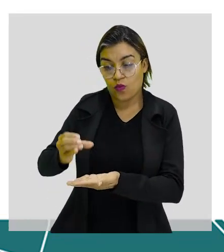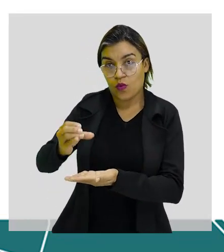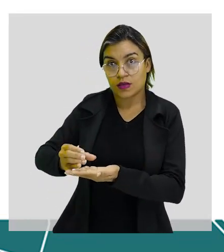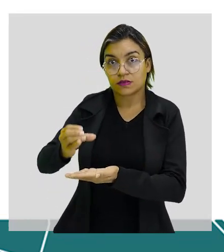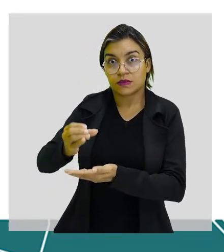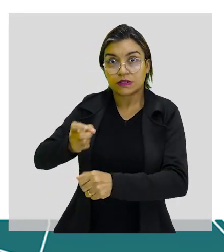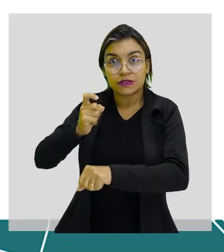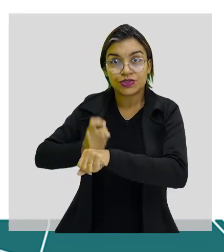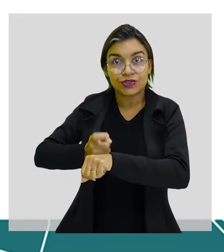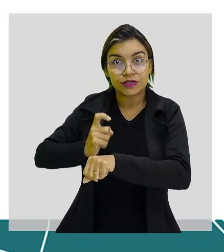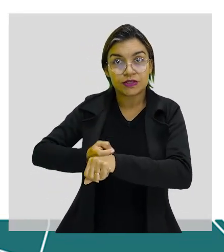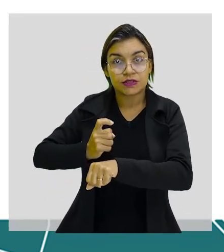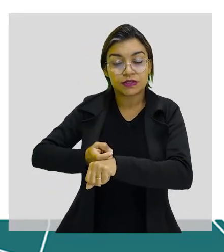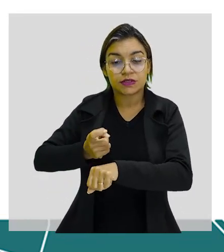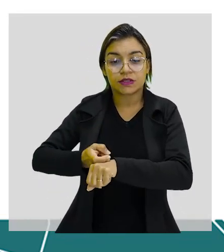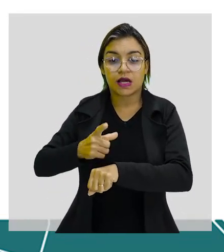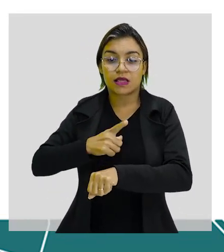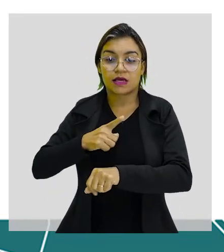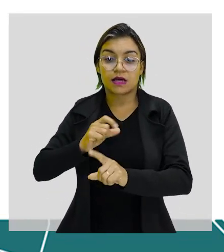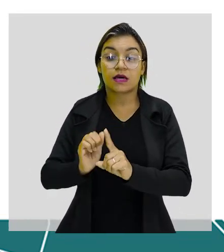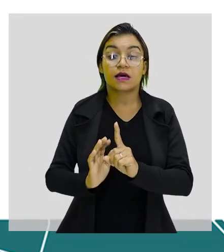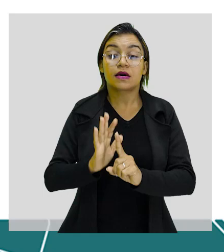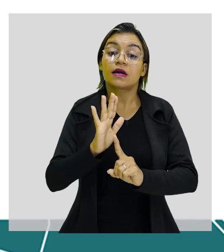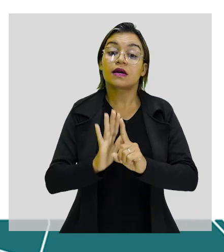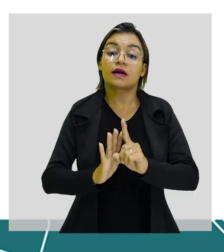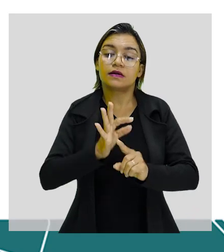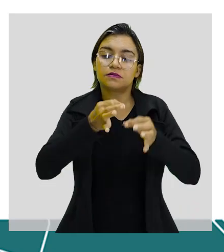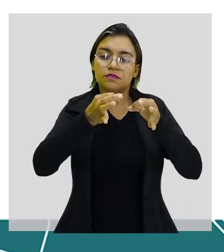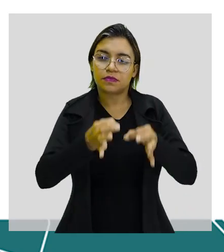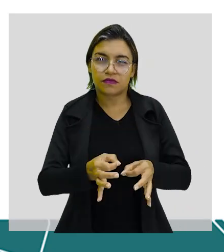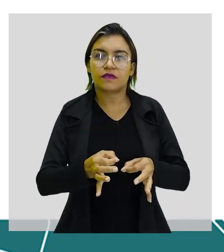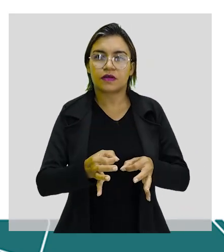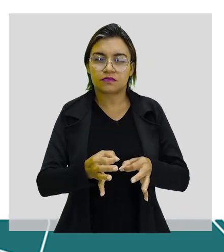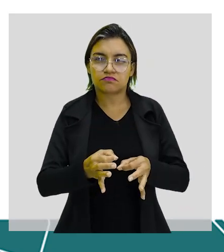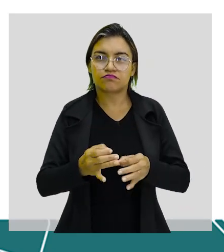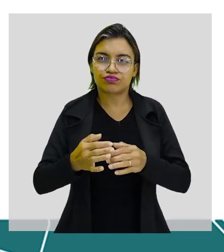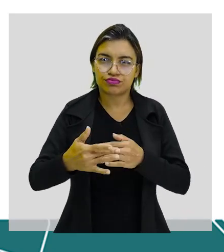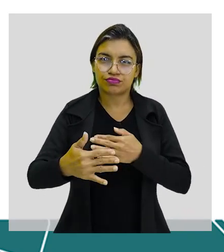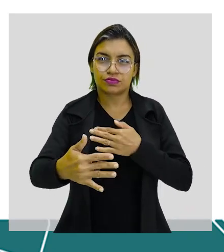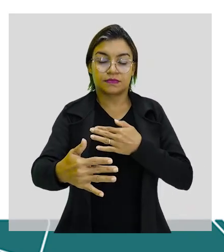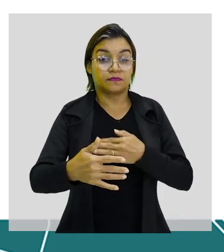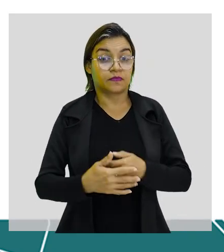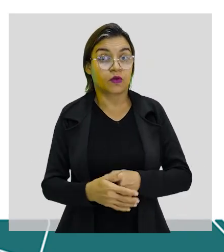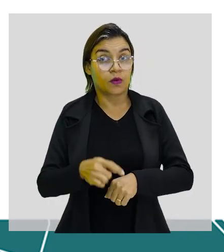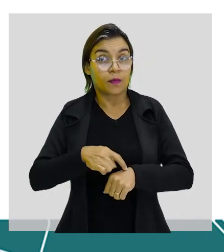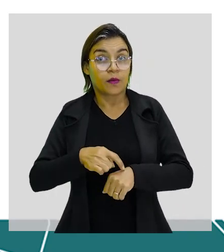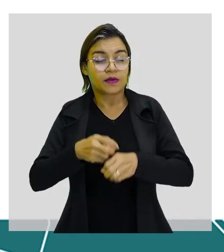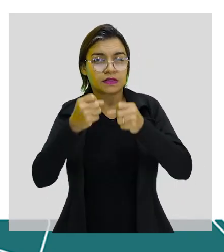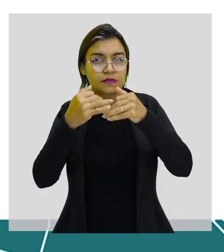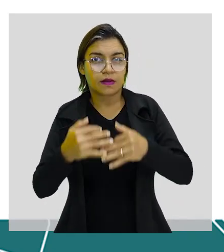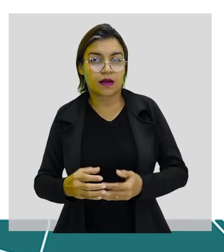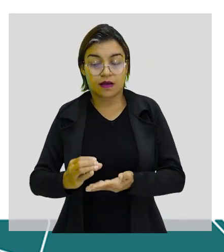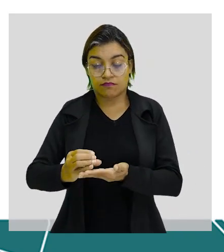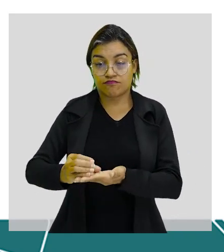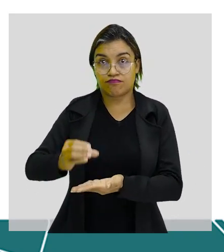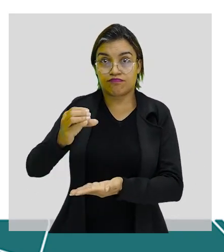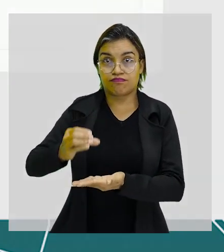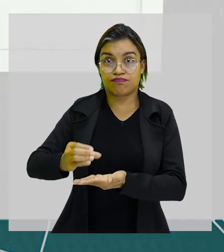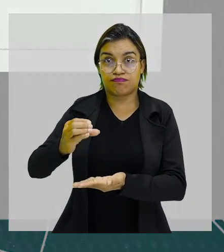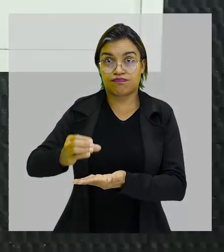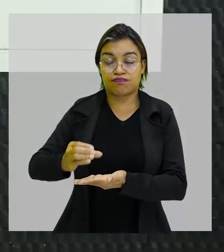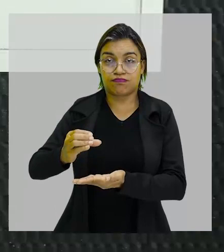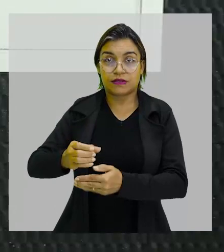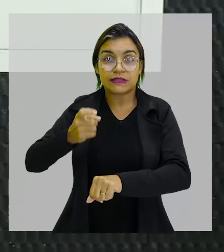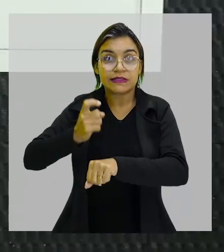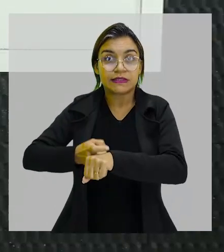rígido, né, contém gás perfeito, por aí vai. Quando ele fala um recipiente rígido, é porque ele está